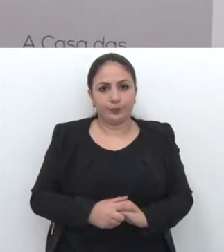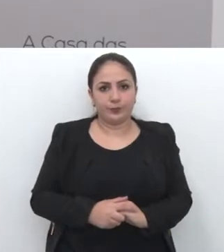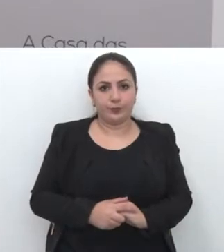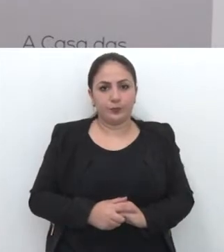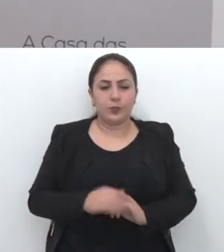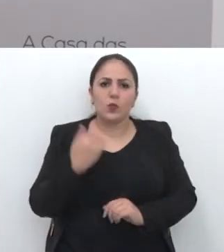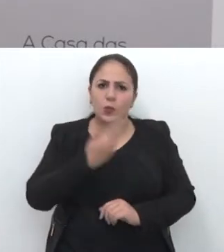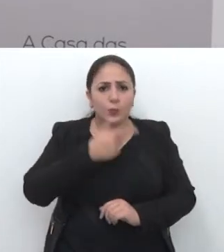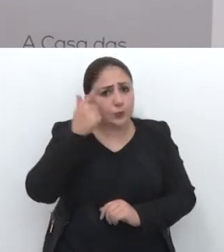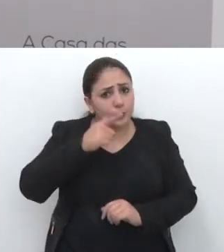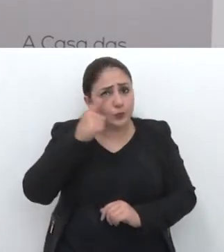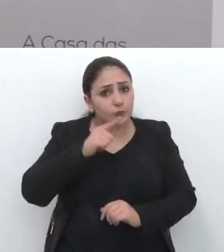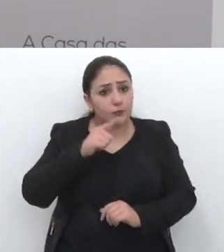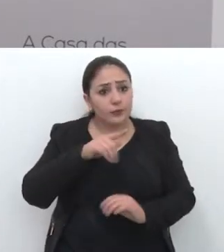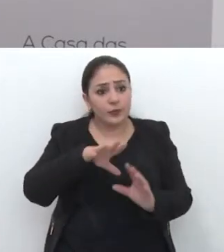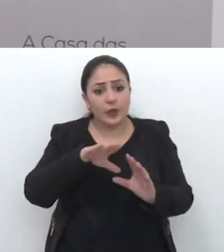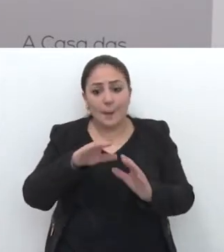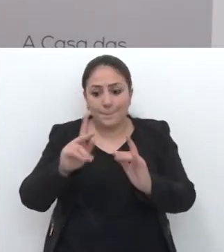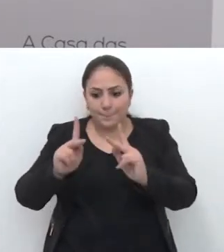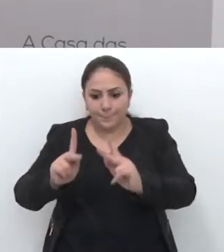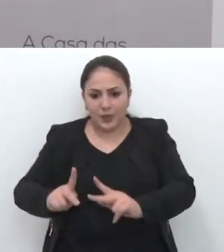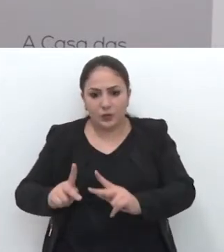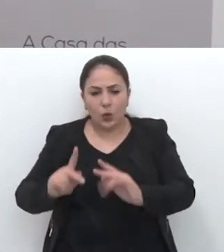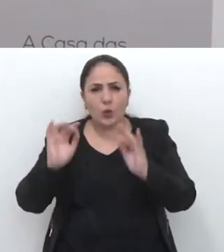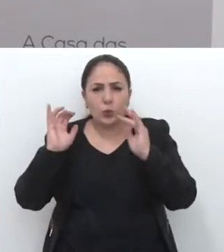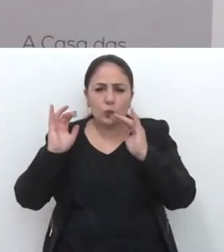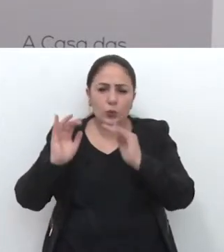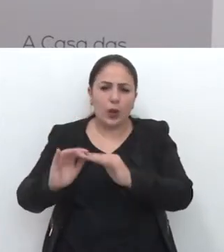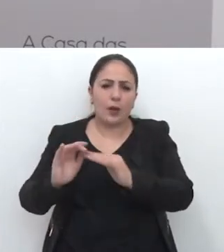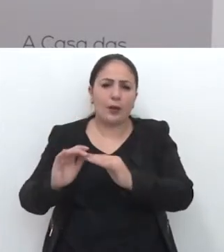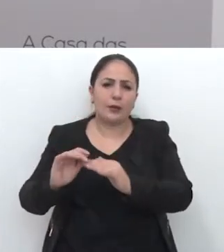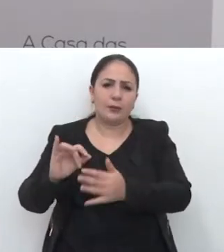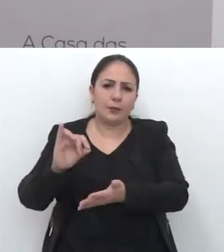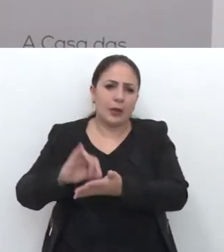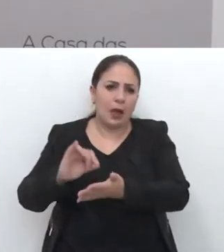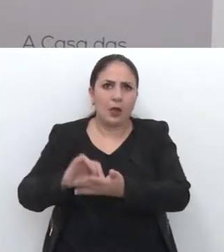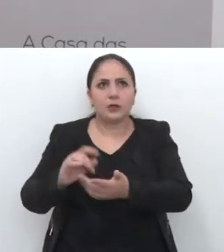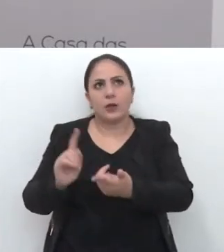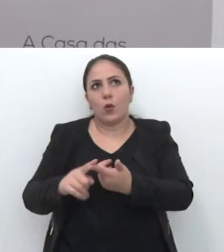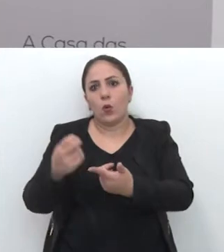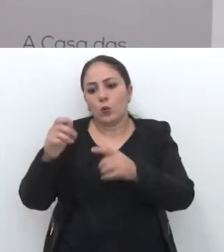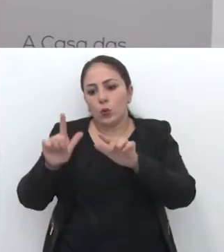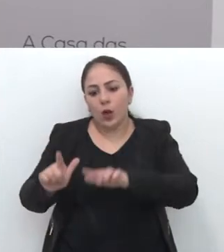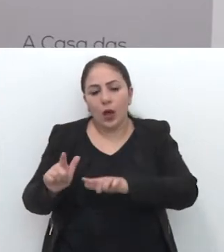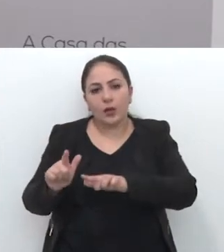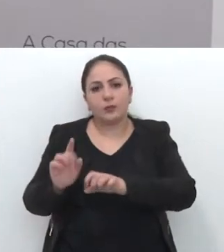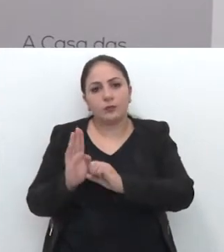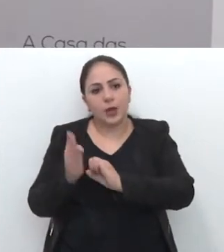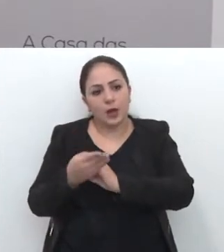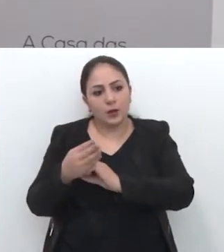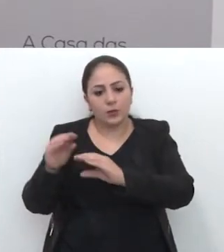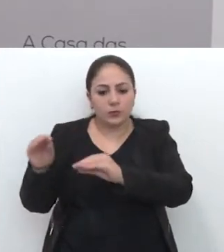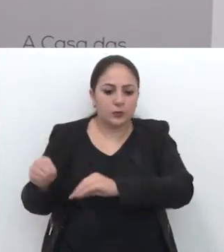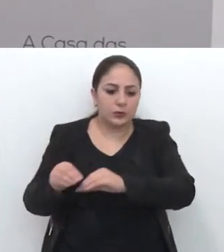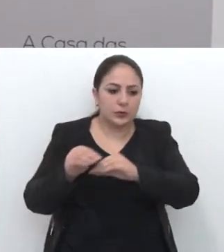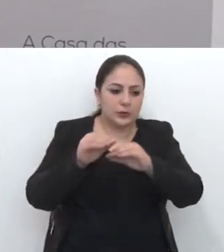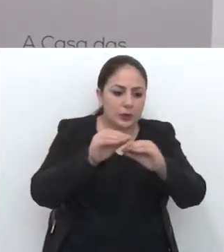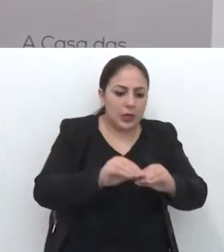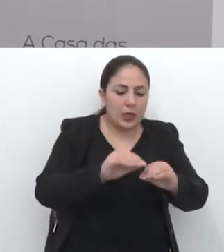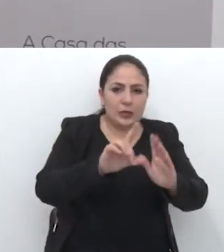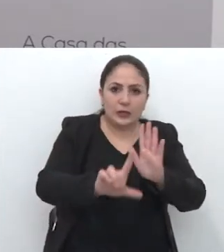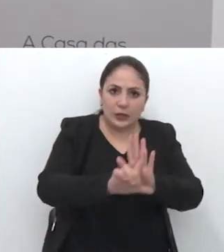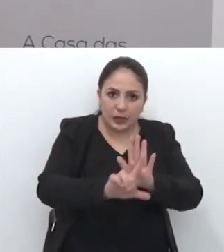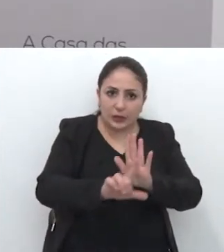Fundo, para que nós possamos retirar as pessoas que invadiram praças nas vilas, né, e colocar de